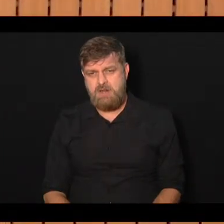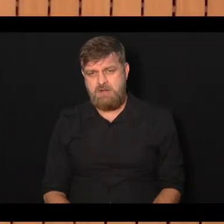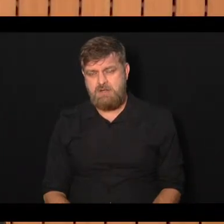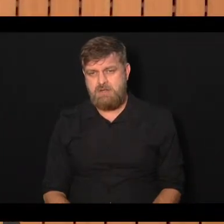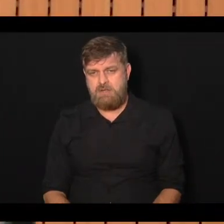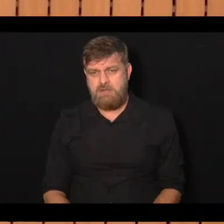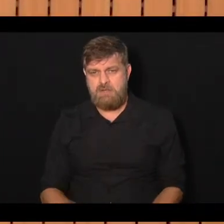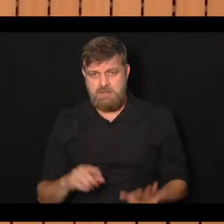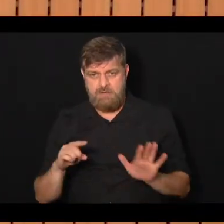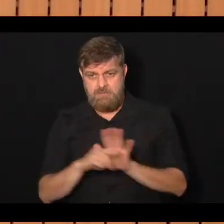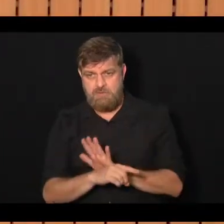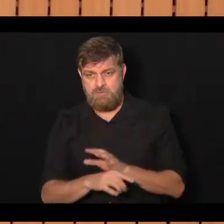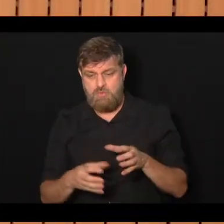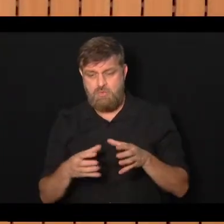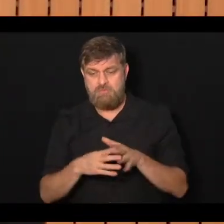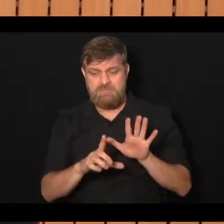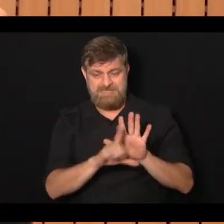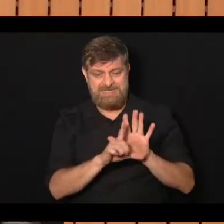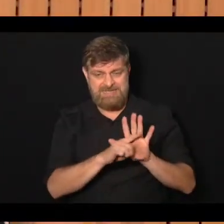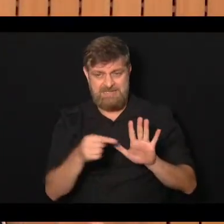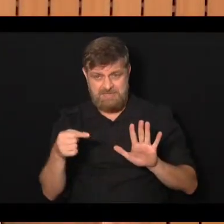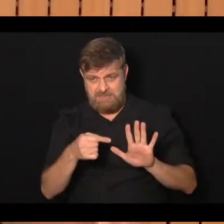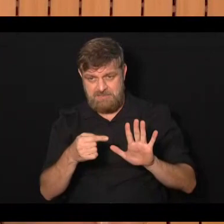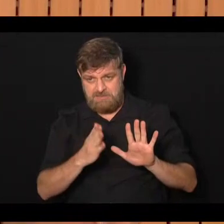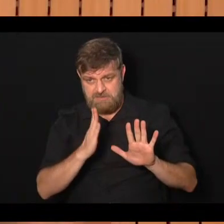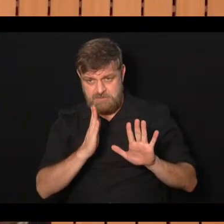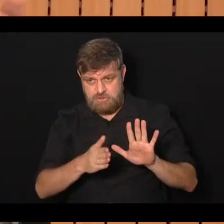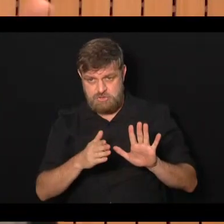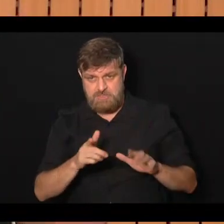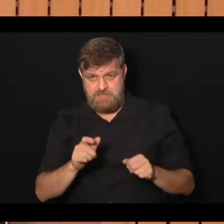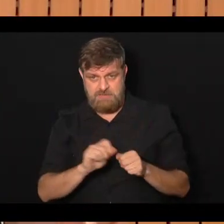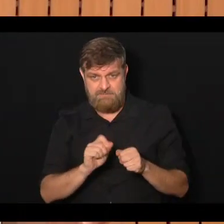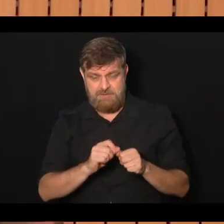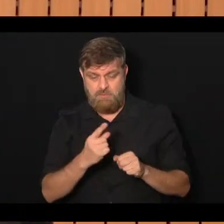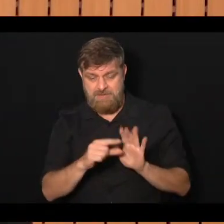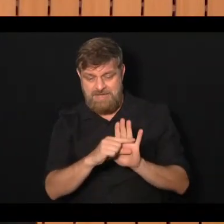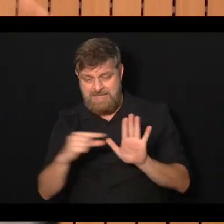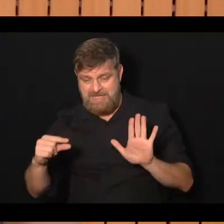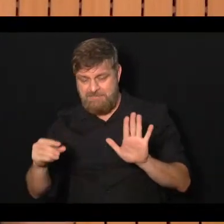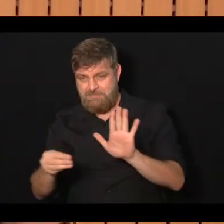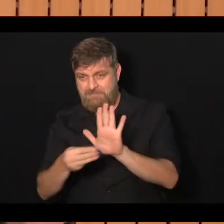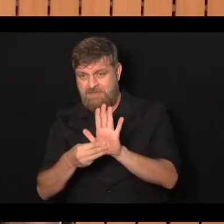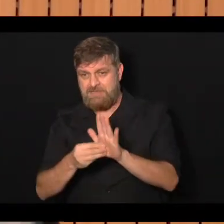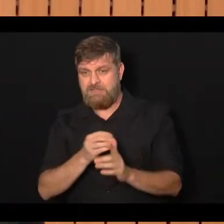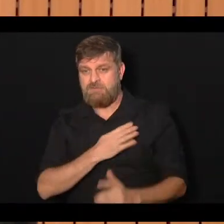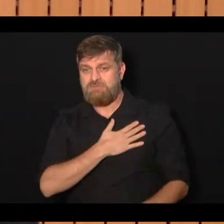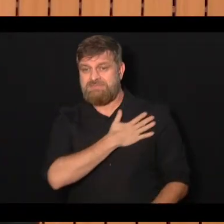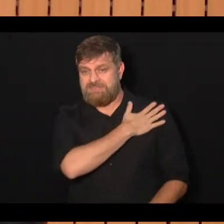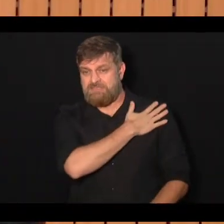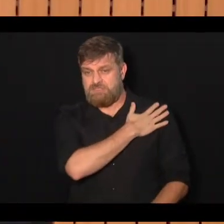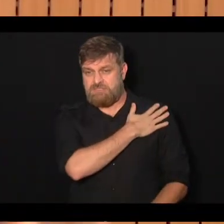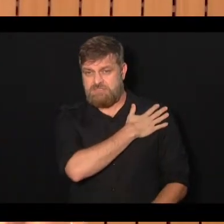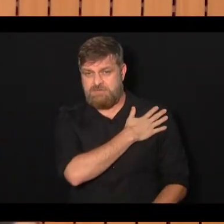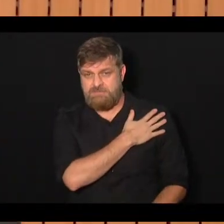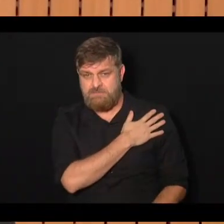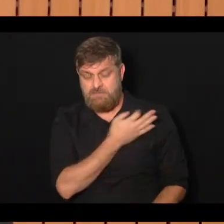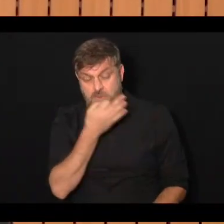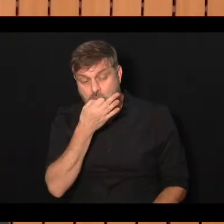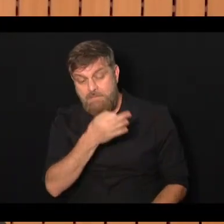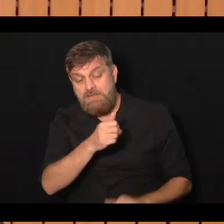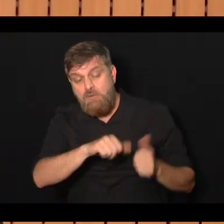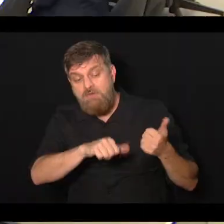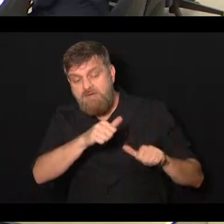Convoco a Comissão de Constituição e Legalidade, haja vista a apresentação de uma emenda do vereador Tenente Santini, para exará